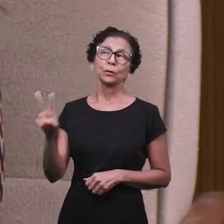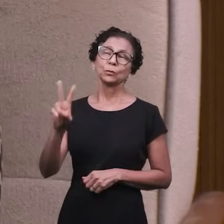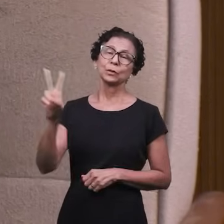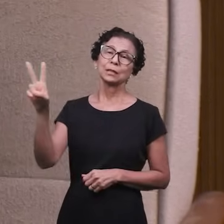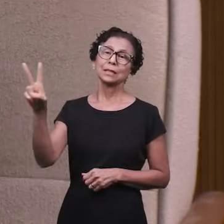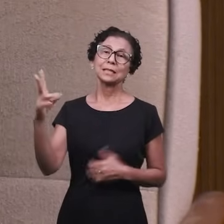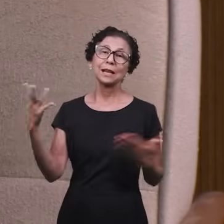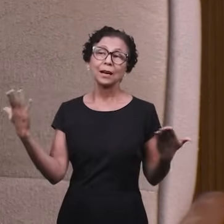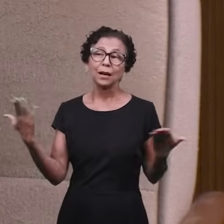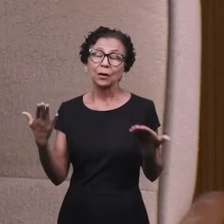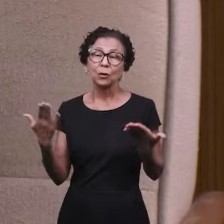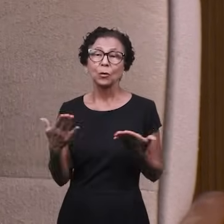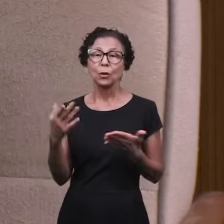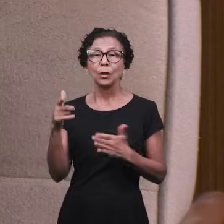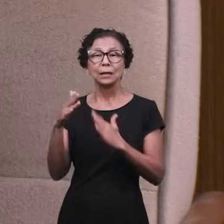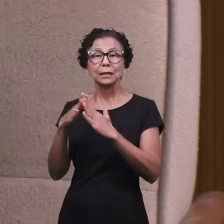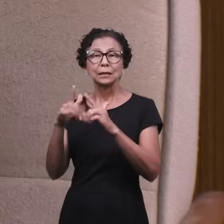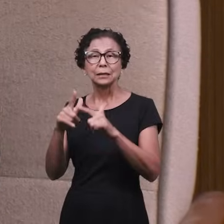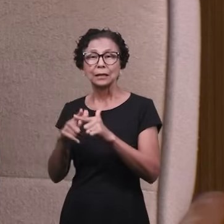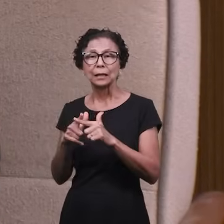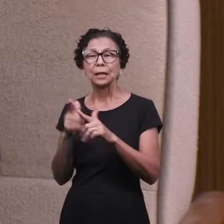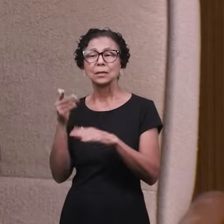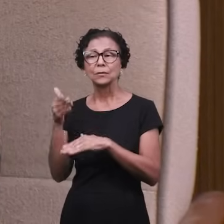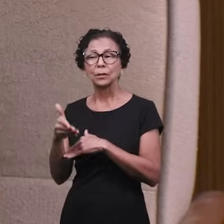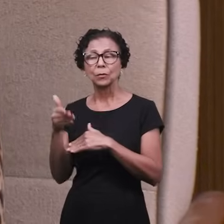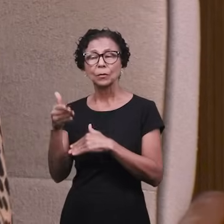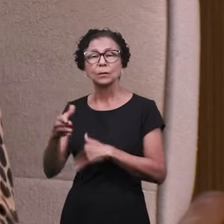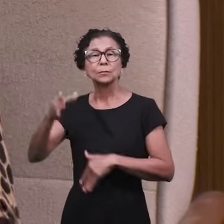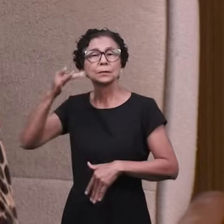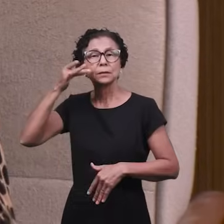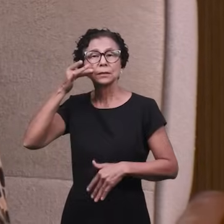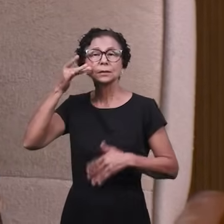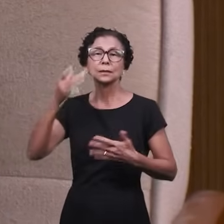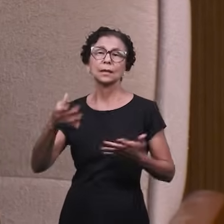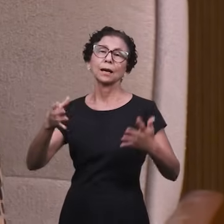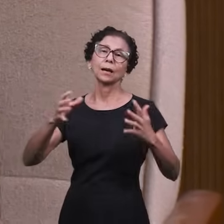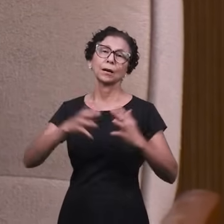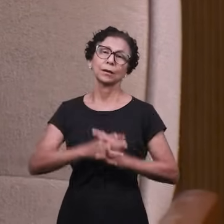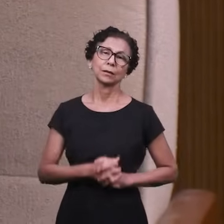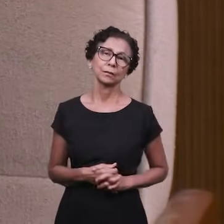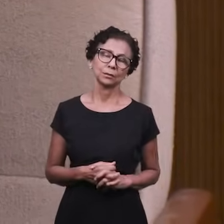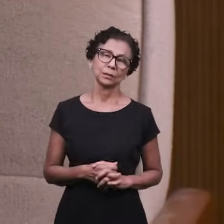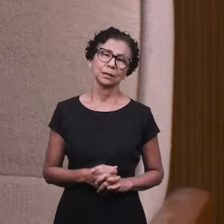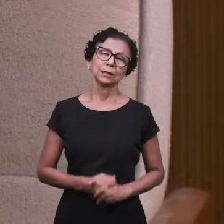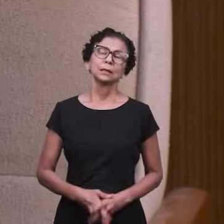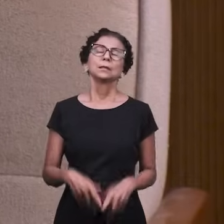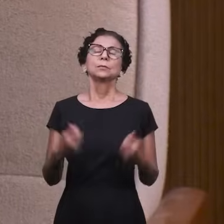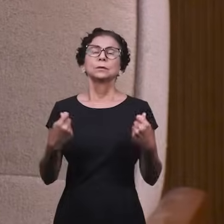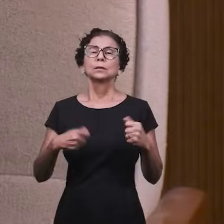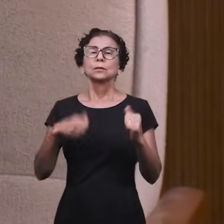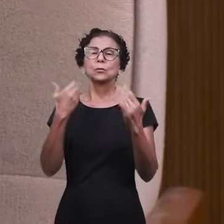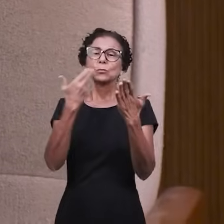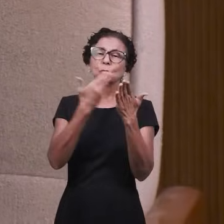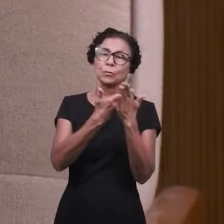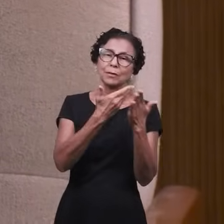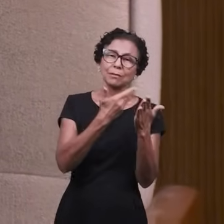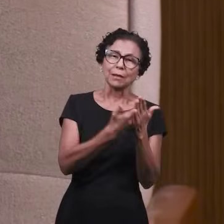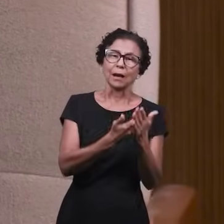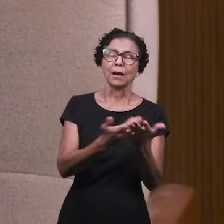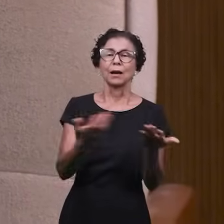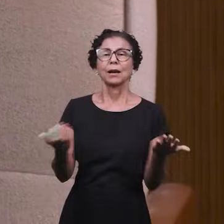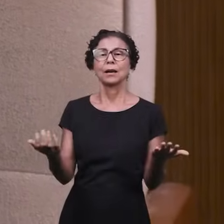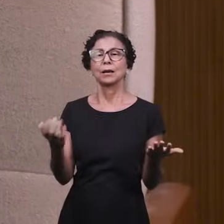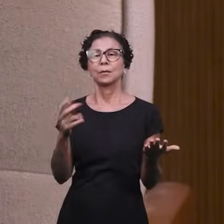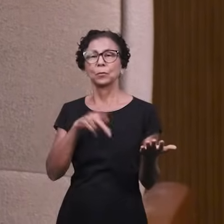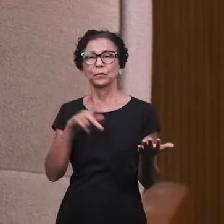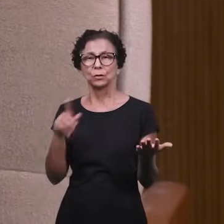na igreja presencialmente, as professoras, como Carla disse, né? De estudar, de buscar o Senhor. O que o Senhor